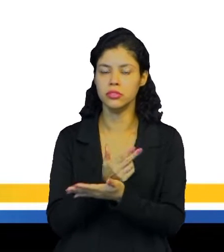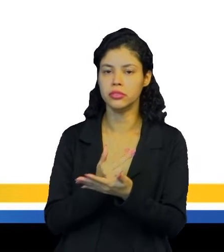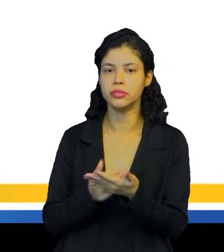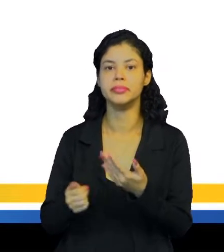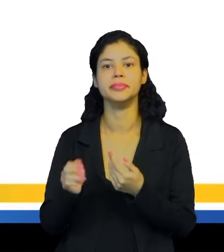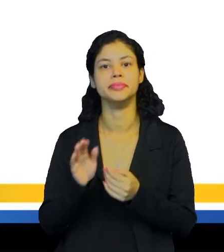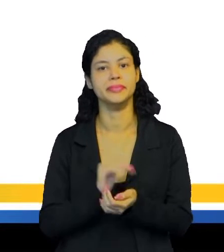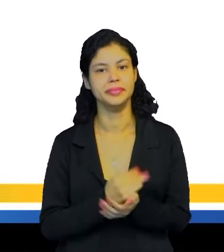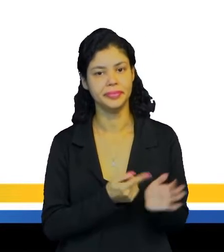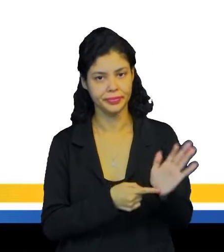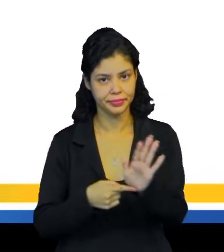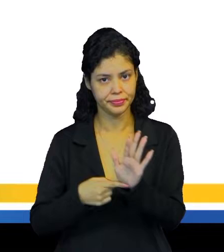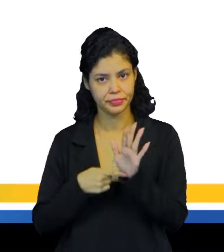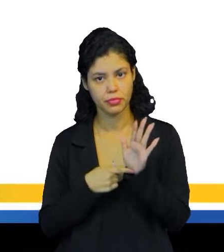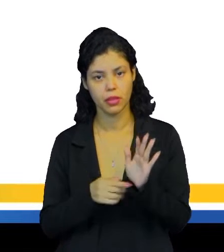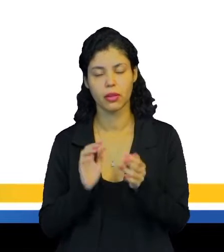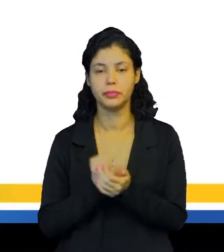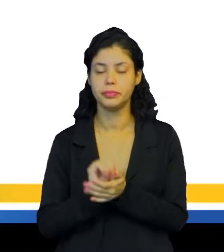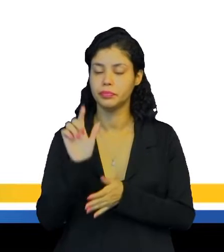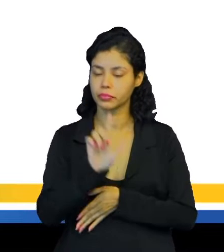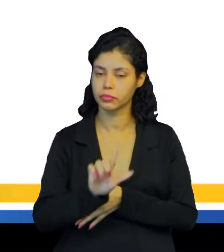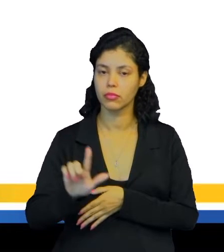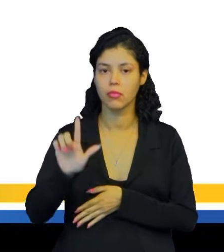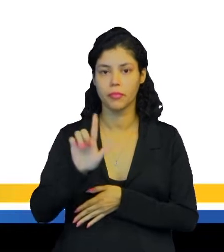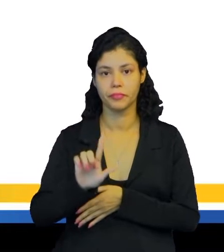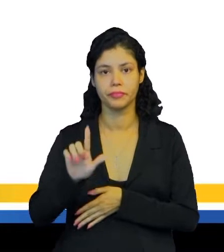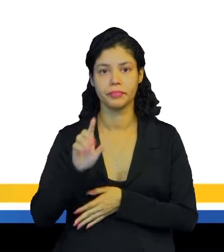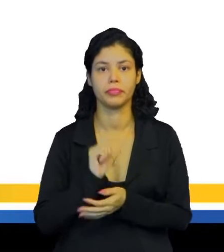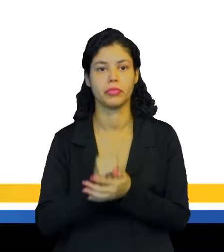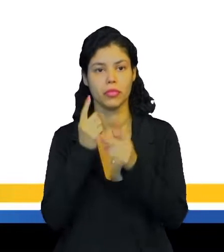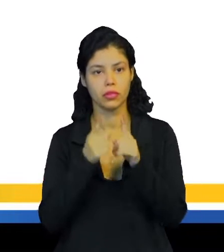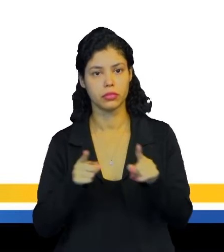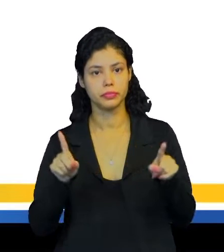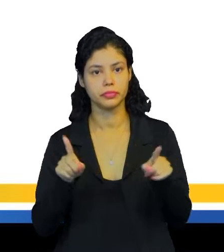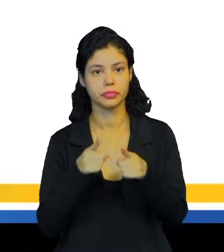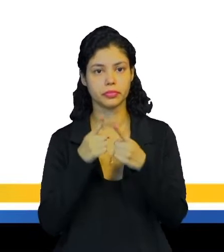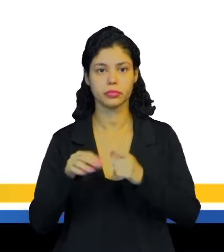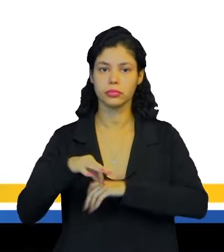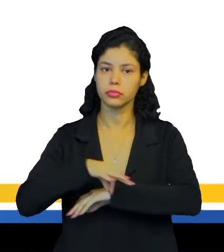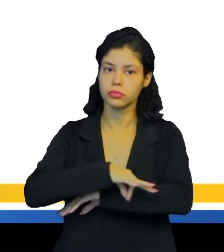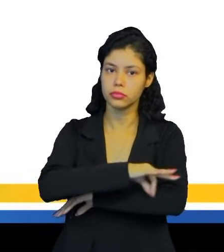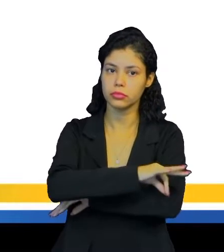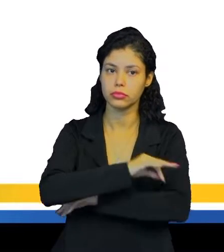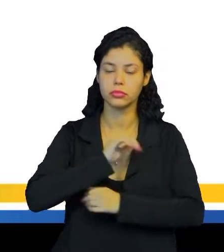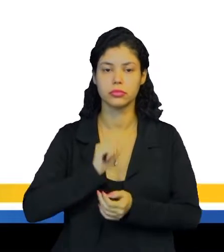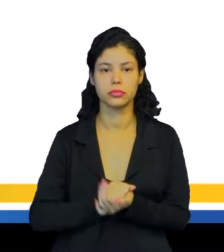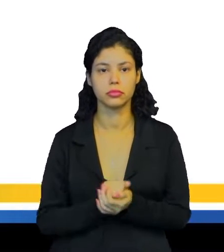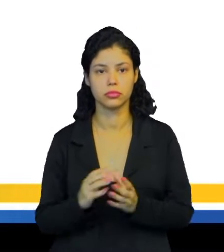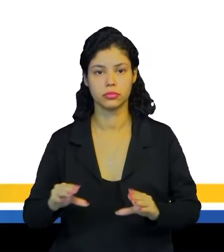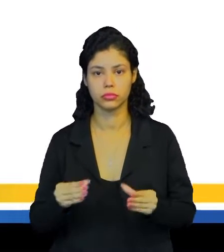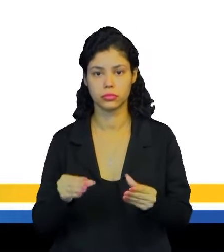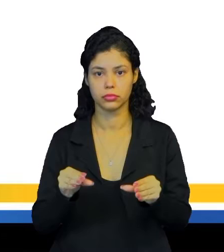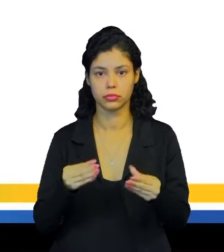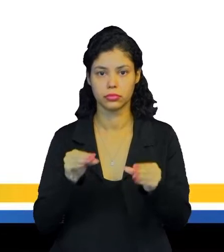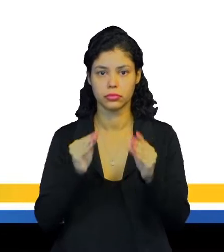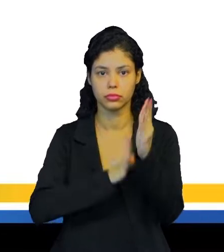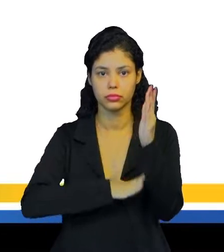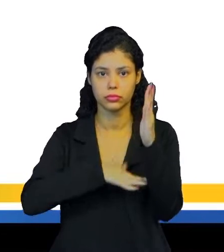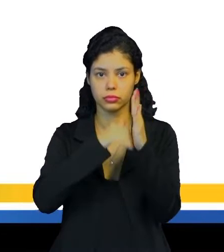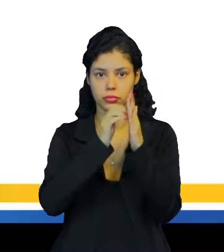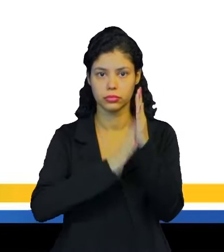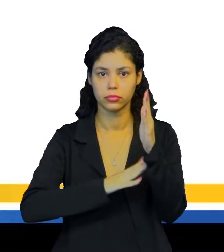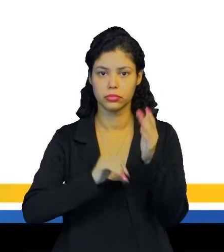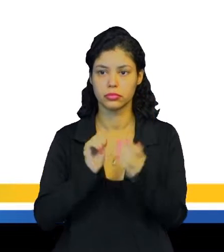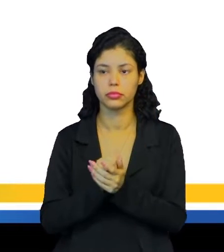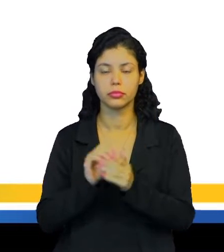teve representações na literatura, né? Na música, na arquitetura, escultura, na pintura